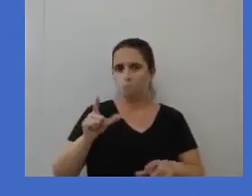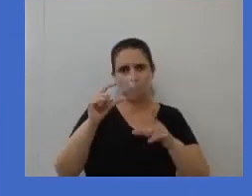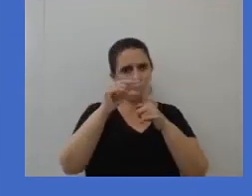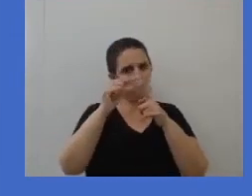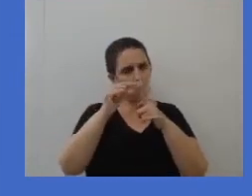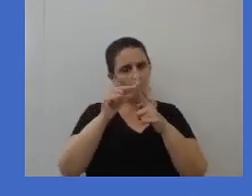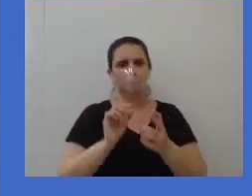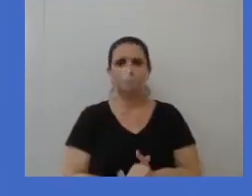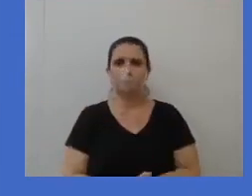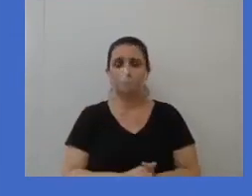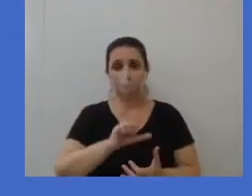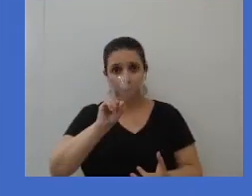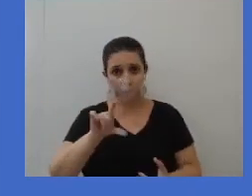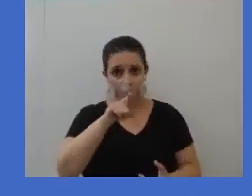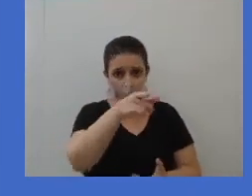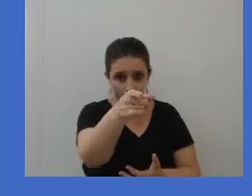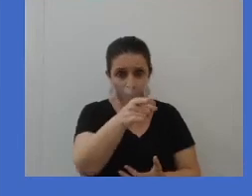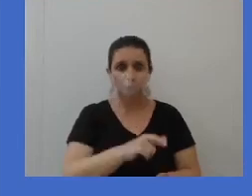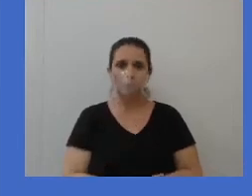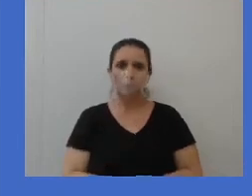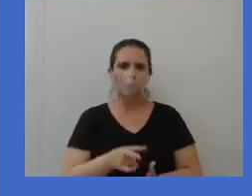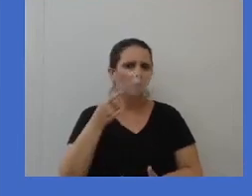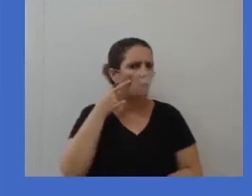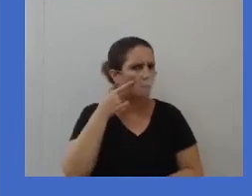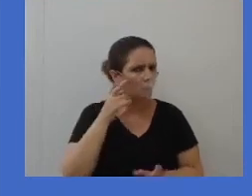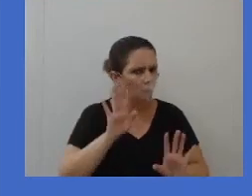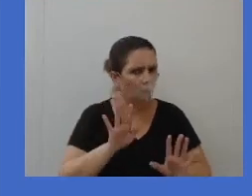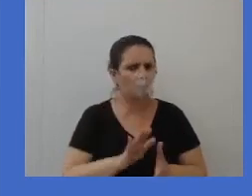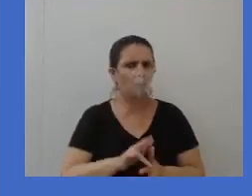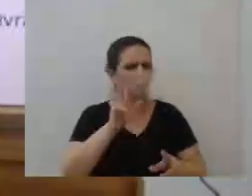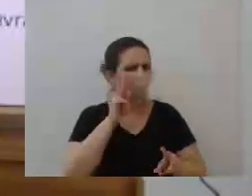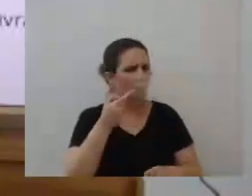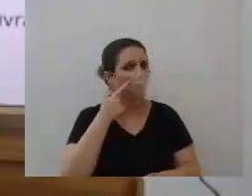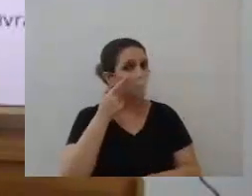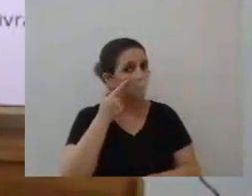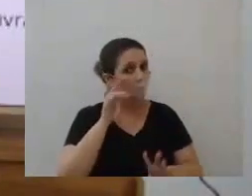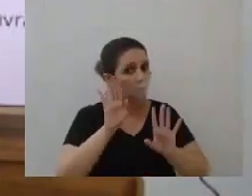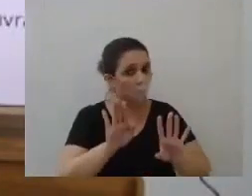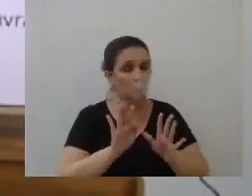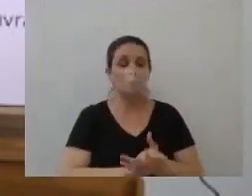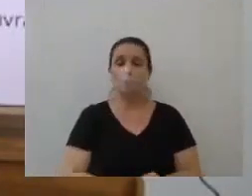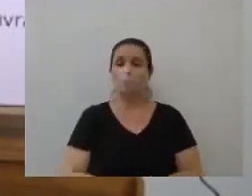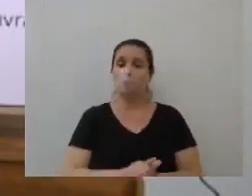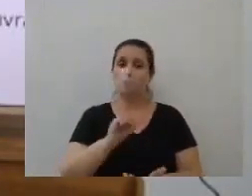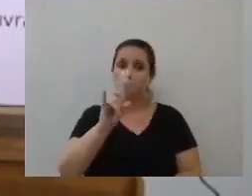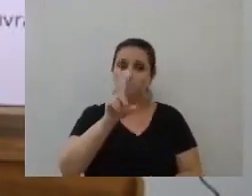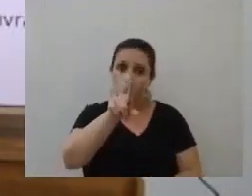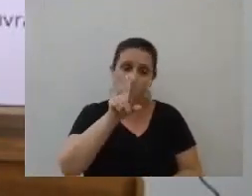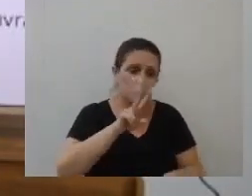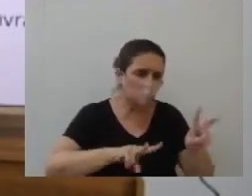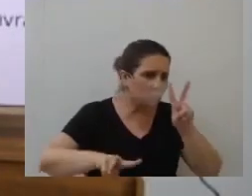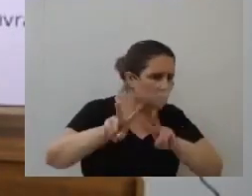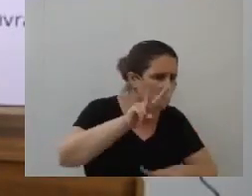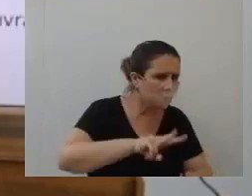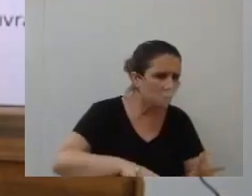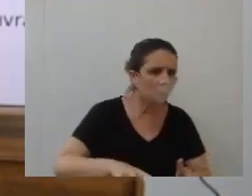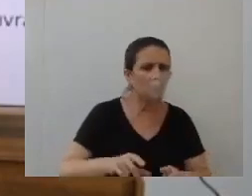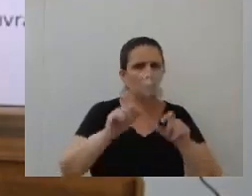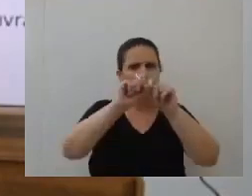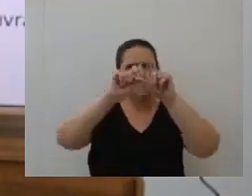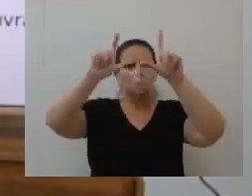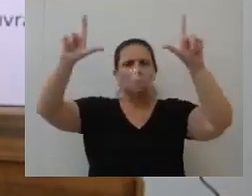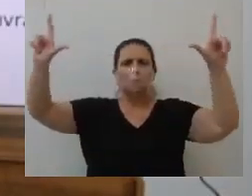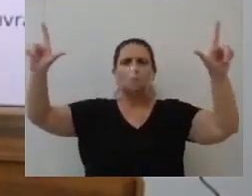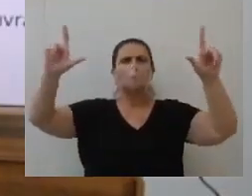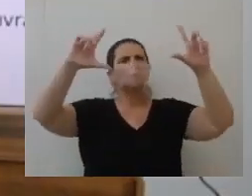palavras. Se você observar, prestem bem atenção, se você observar nas placas